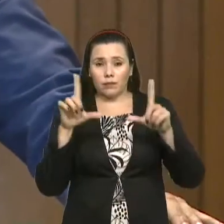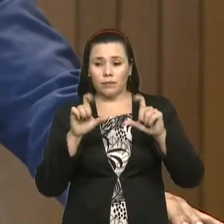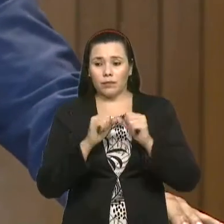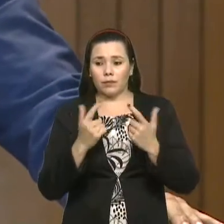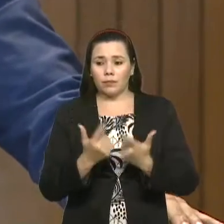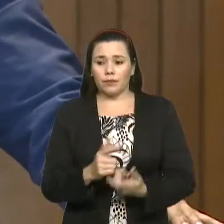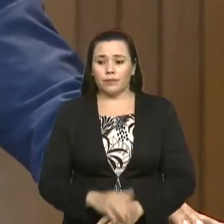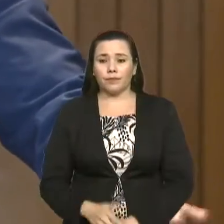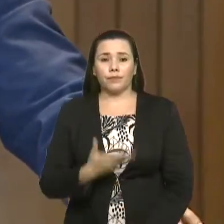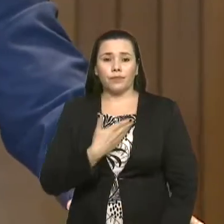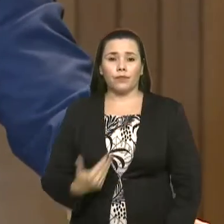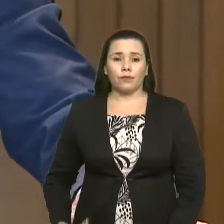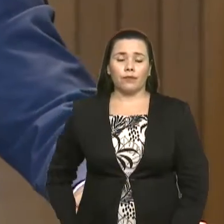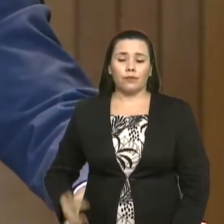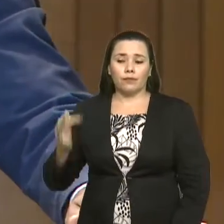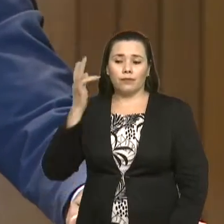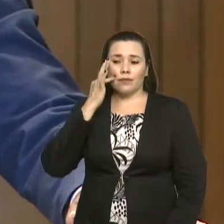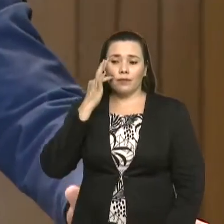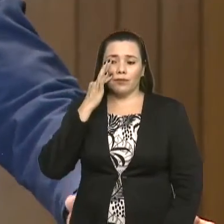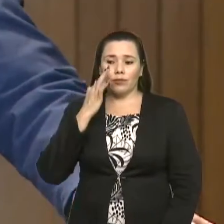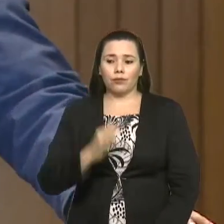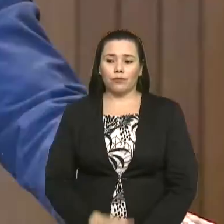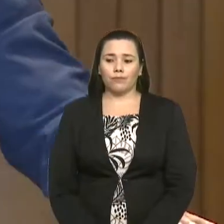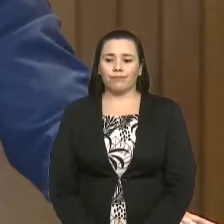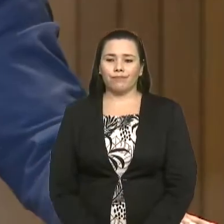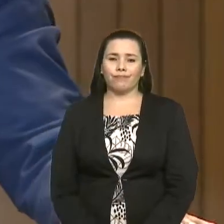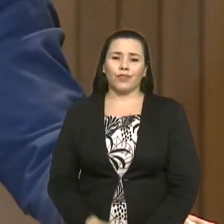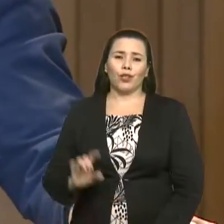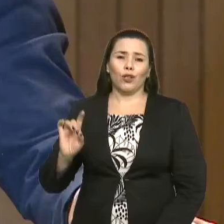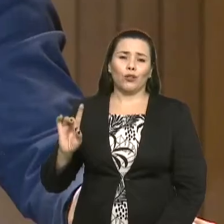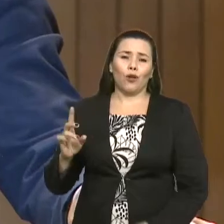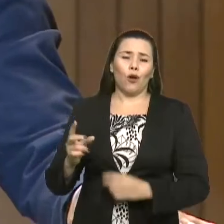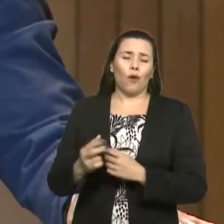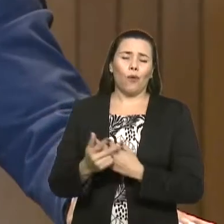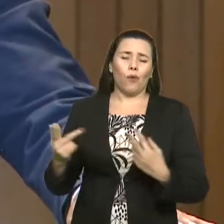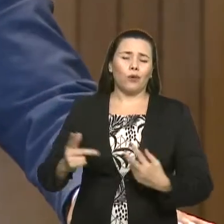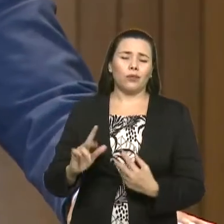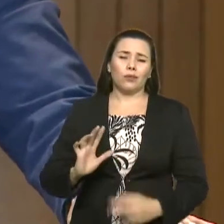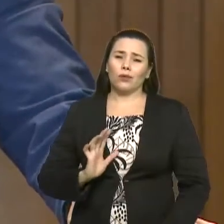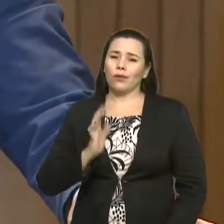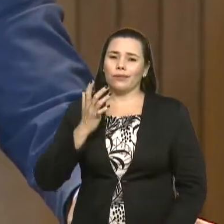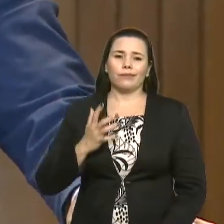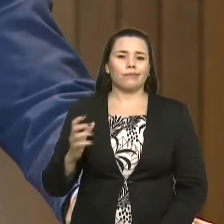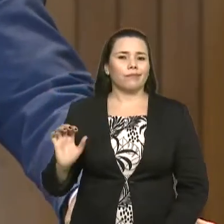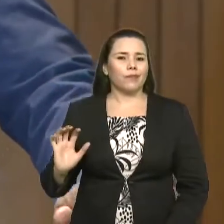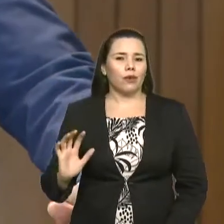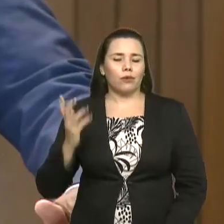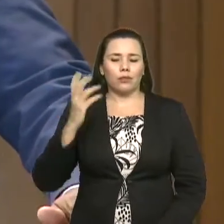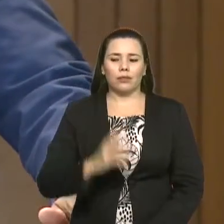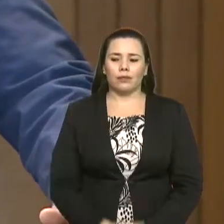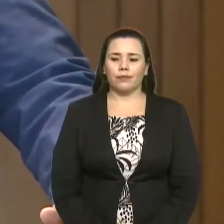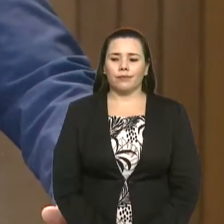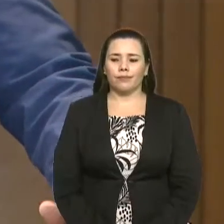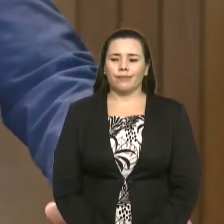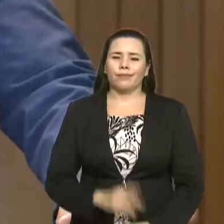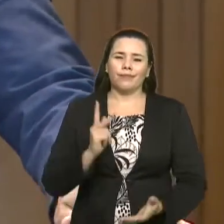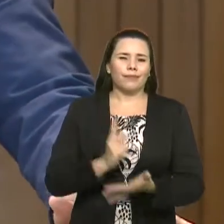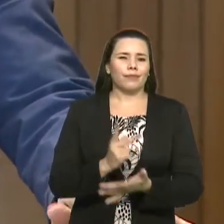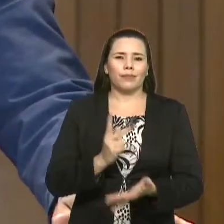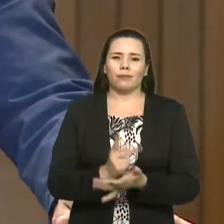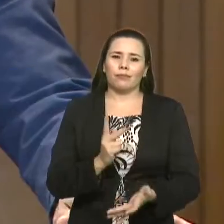Governo Flávio Dino, gestão do governador Flávio Dino, só escândalo. Um escândalo acima do outro. Um escândalo em cima do outro. Só